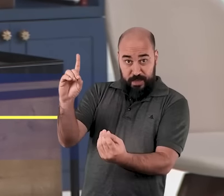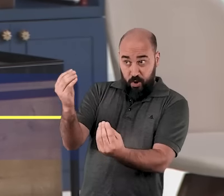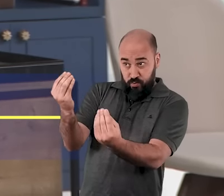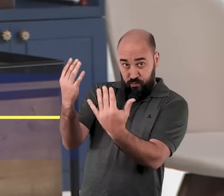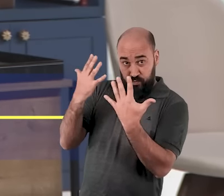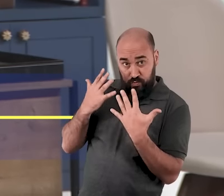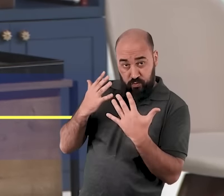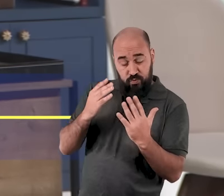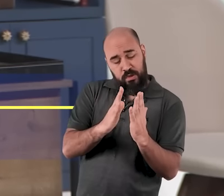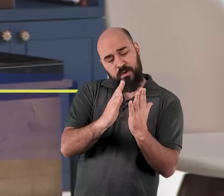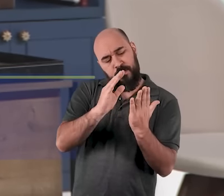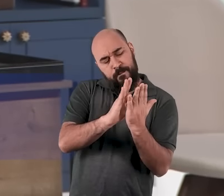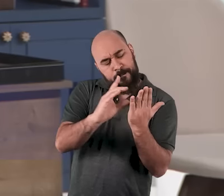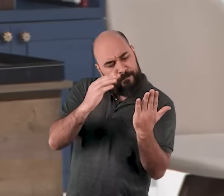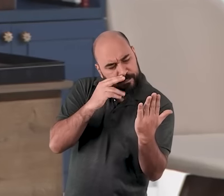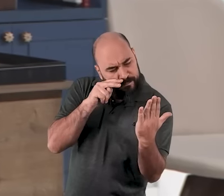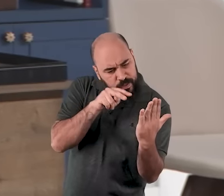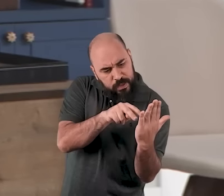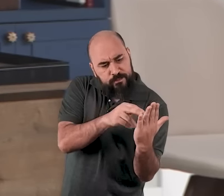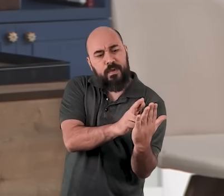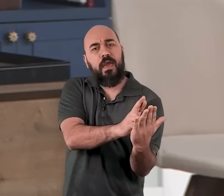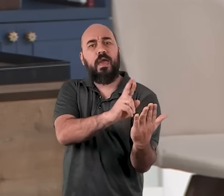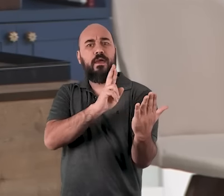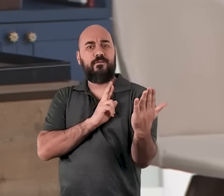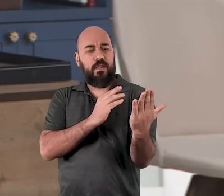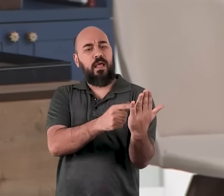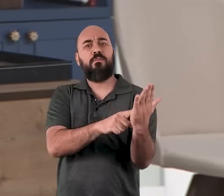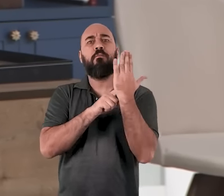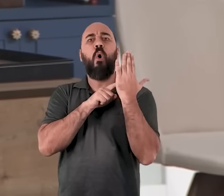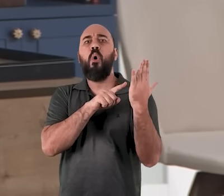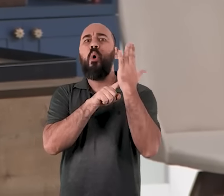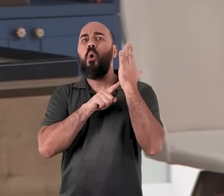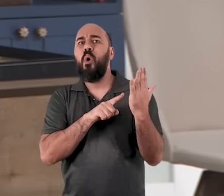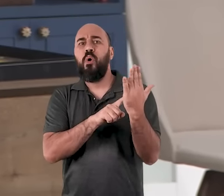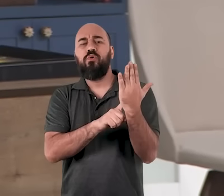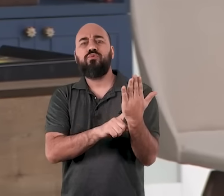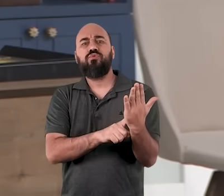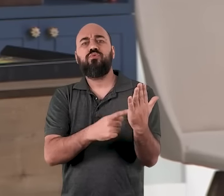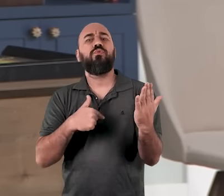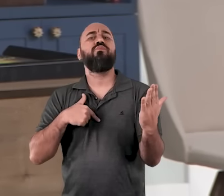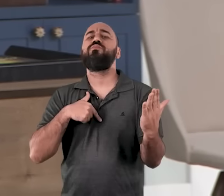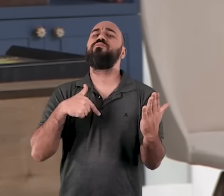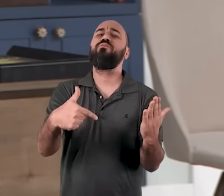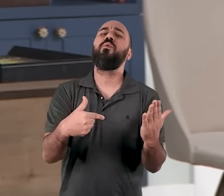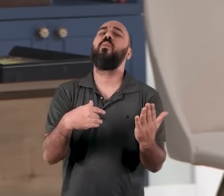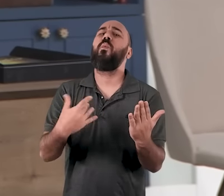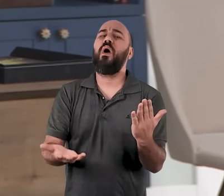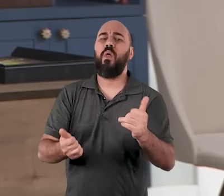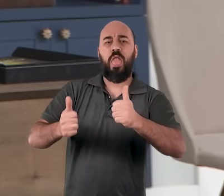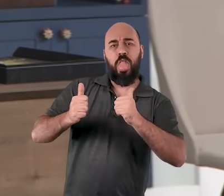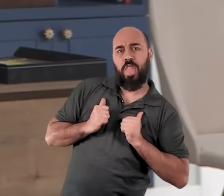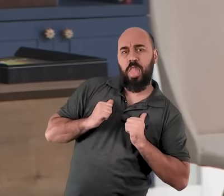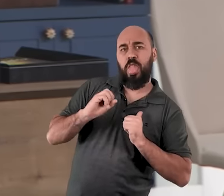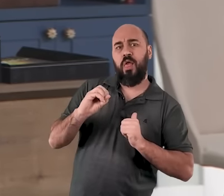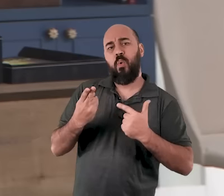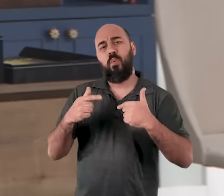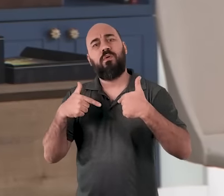revelado, diante da maneira como o Senhor tem nos alcançado e nos orientado. Vamos à